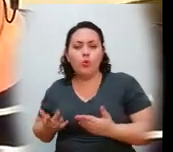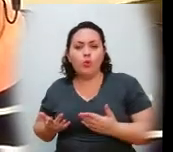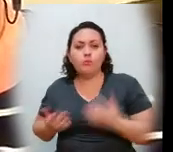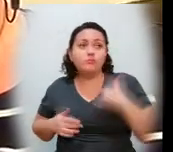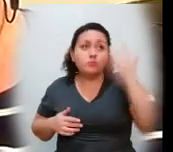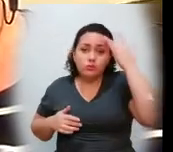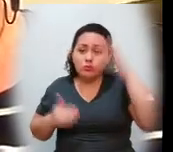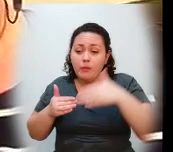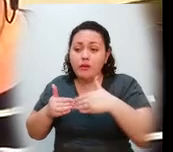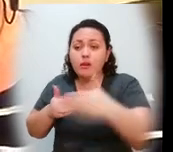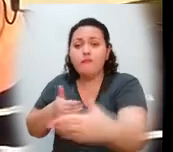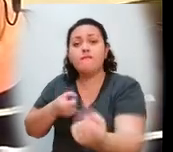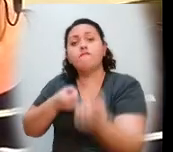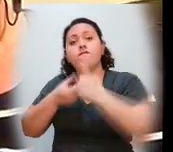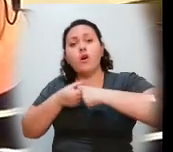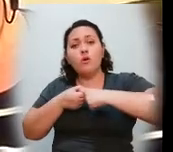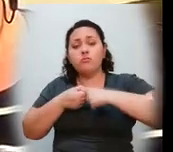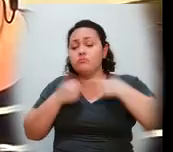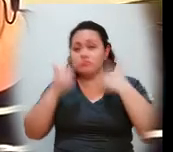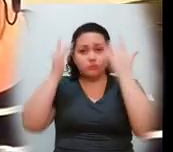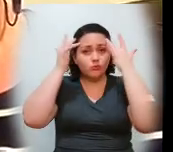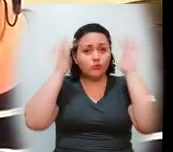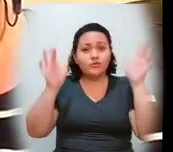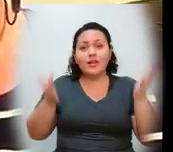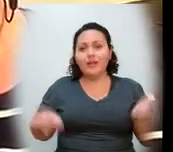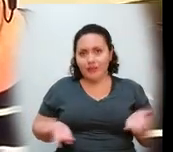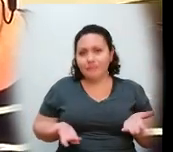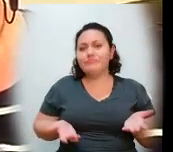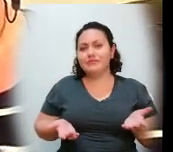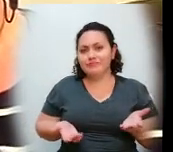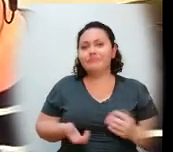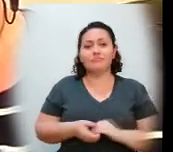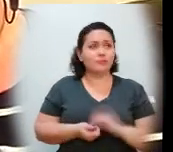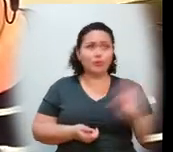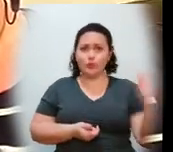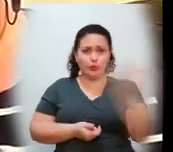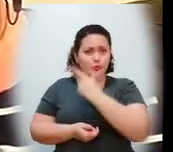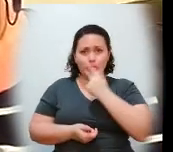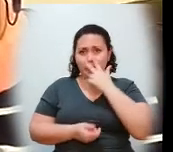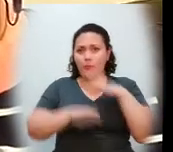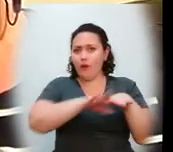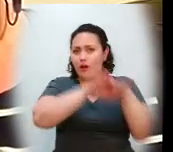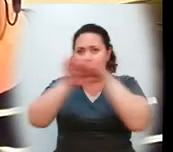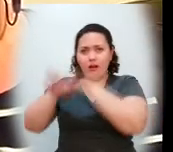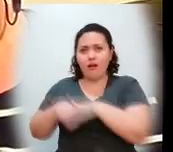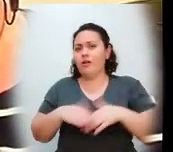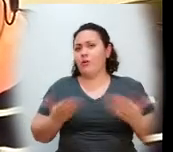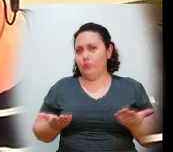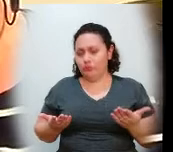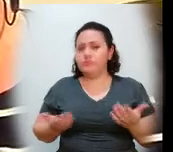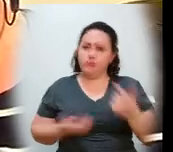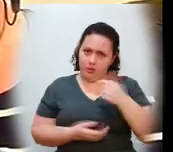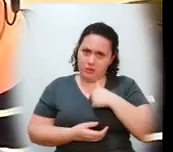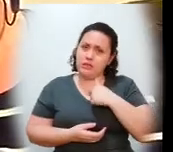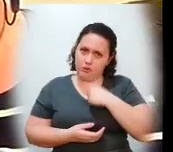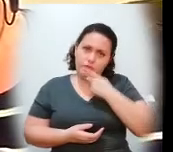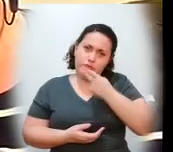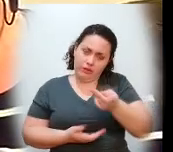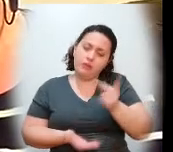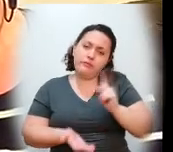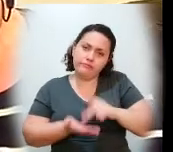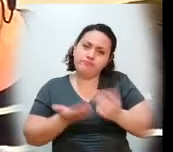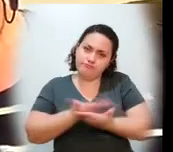sem perspectiva de retorno para isso. Né? Todo mundo aqui, e eu compartilho isso